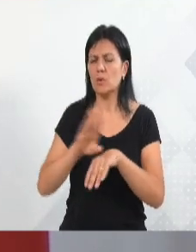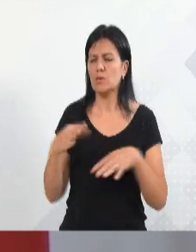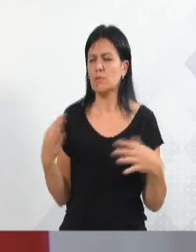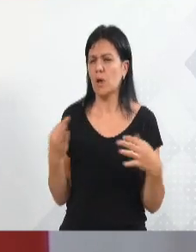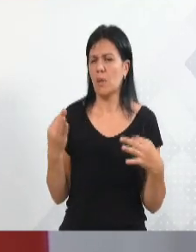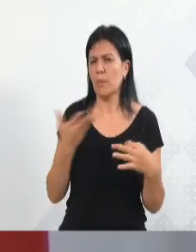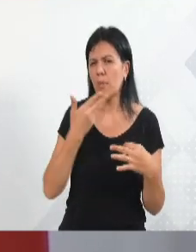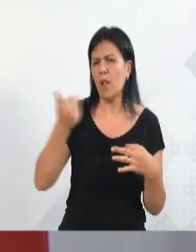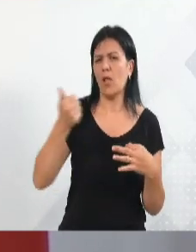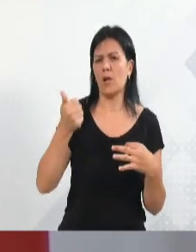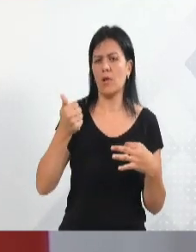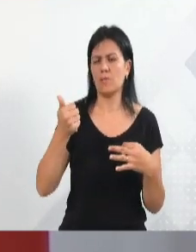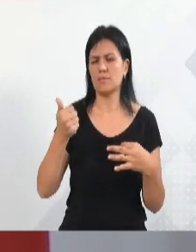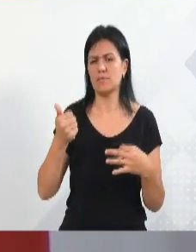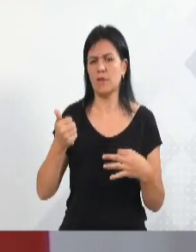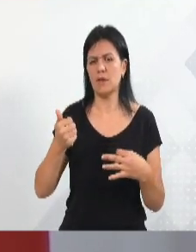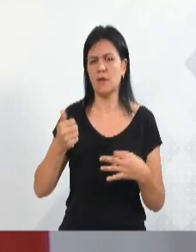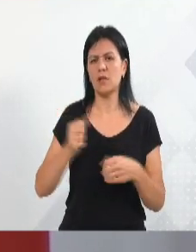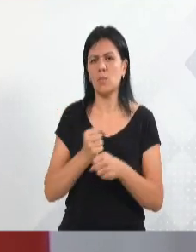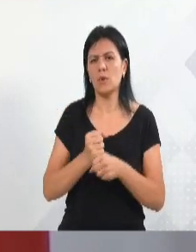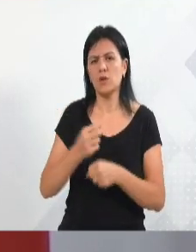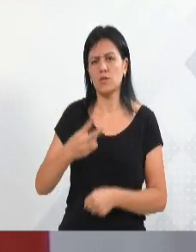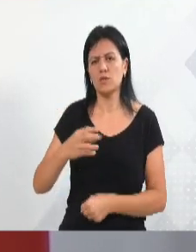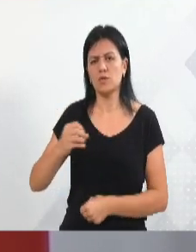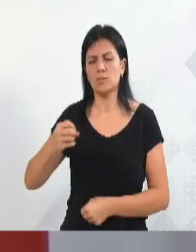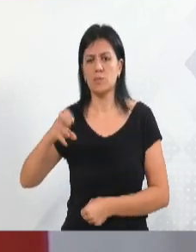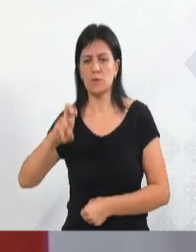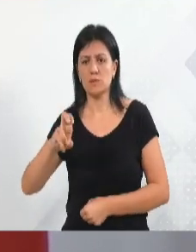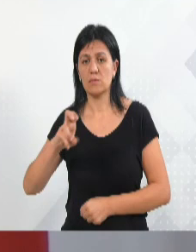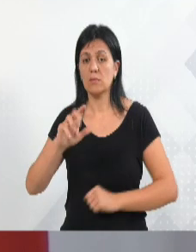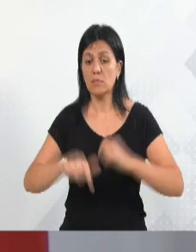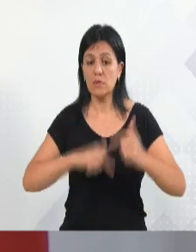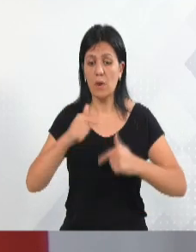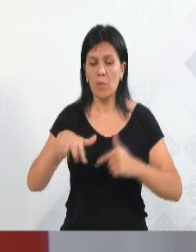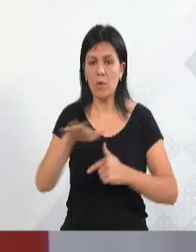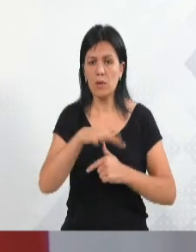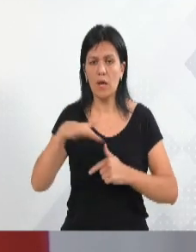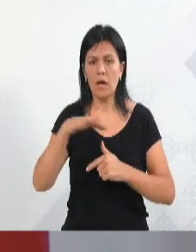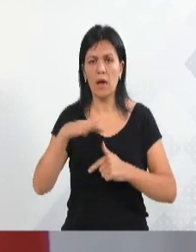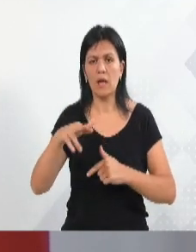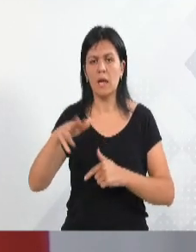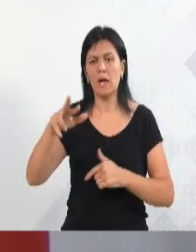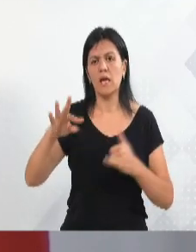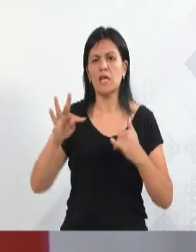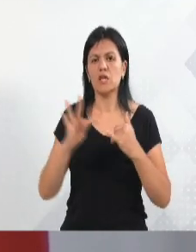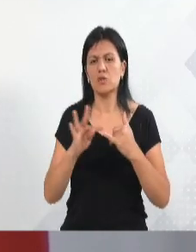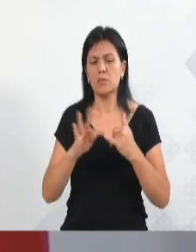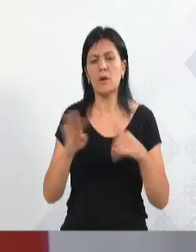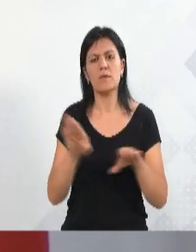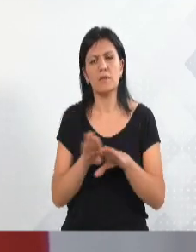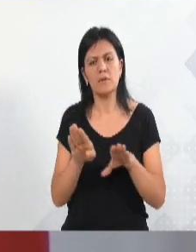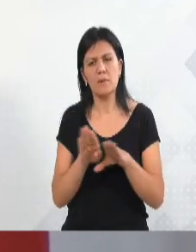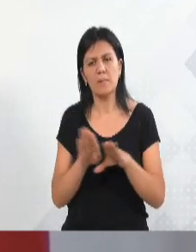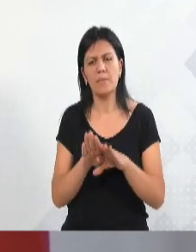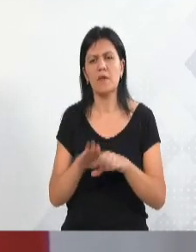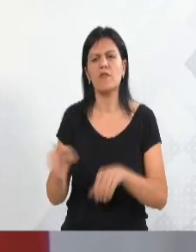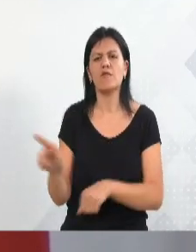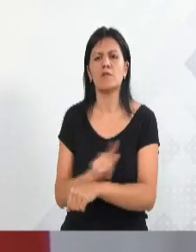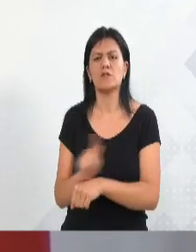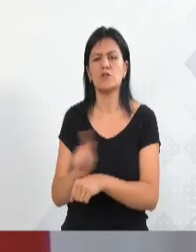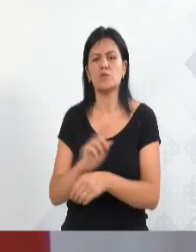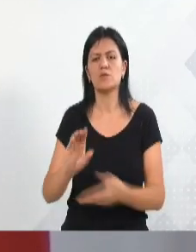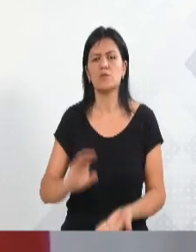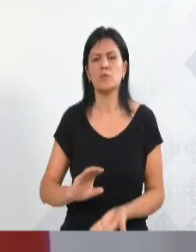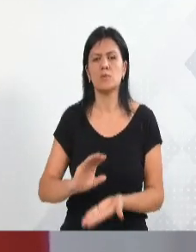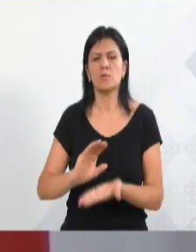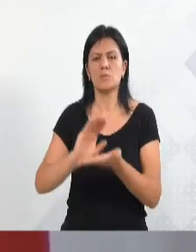2005. Trabalhou como comandante na base operacional das Itopavas. Foi gestor dos Conselhos Comunitários